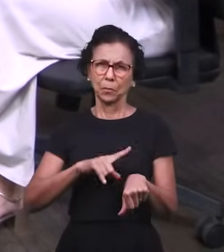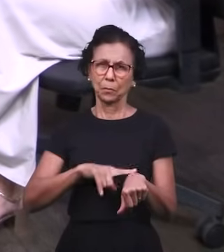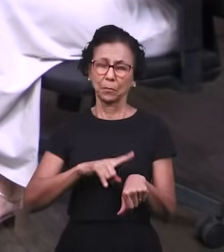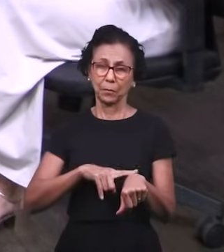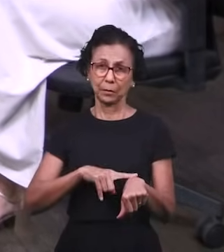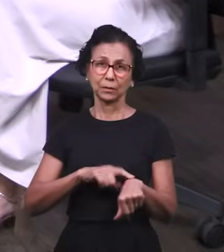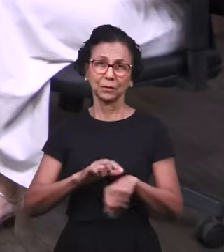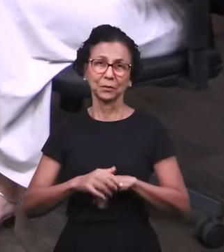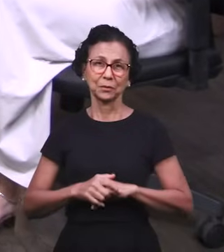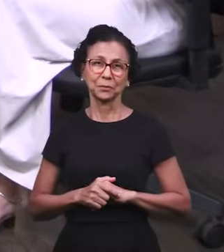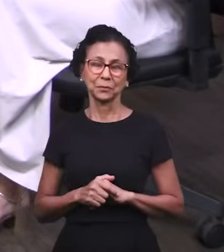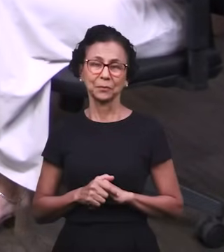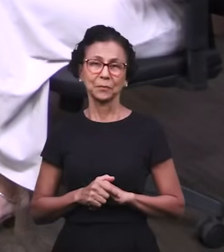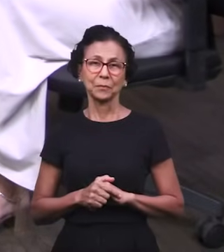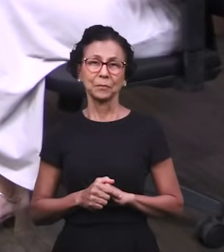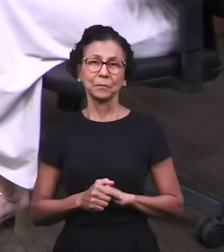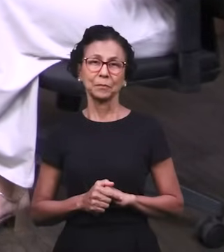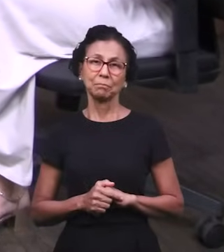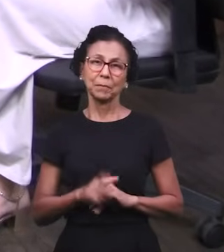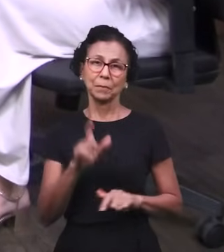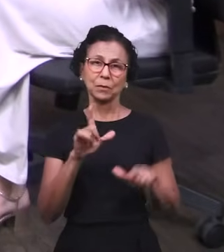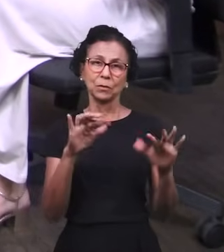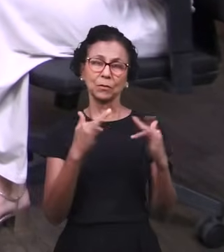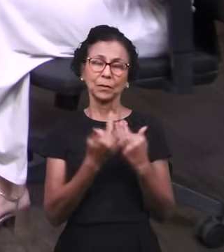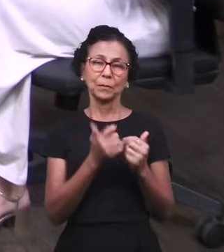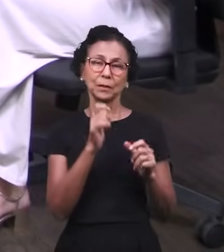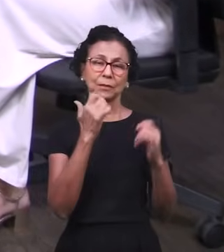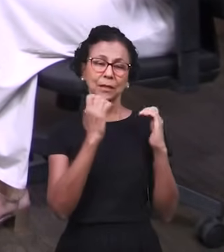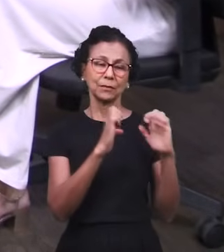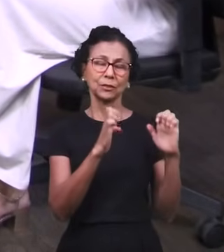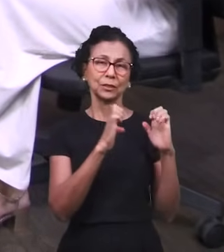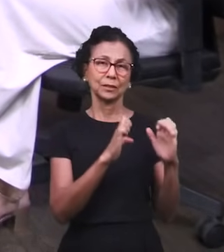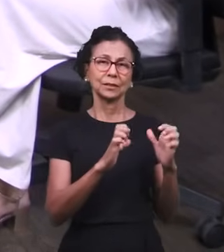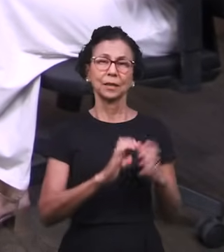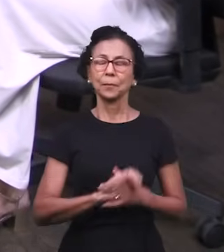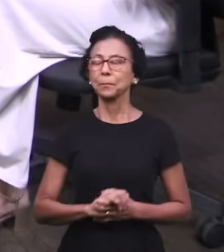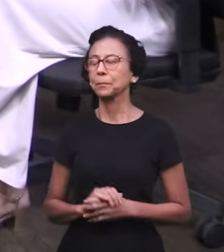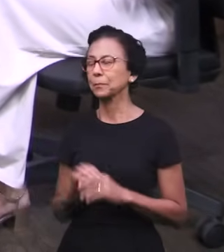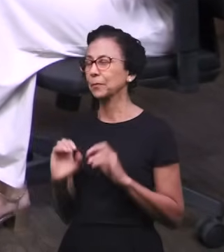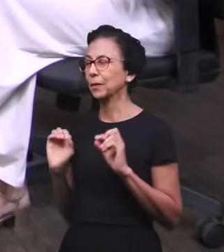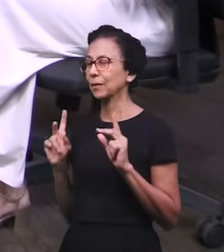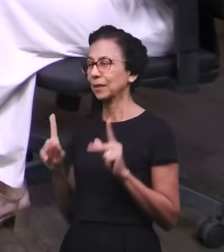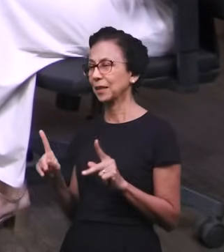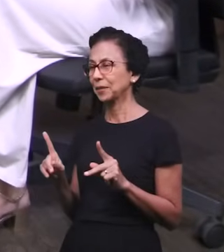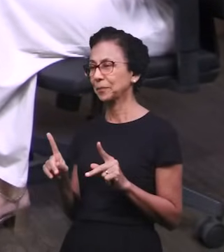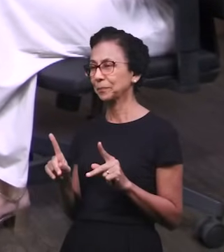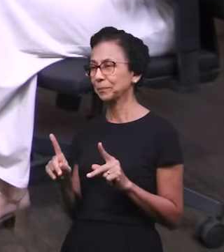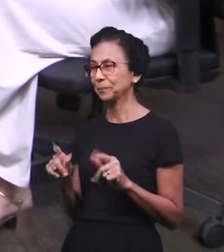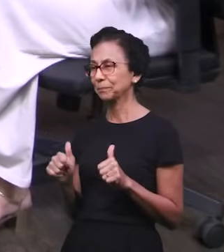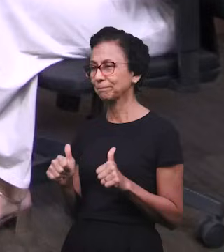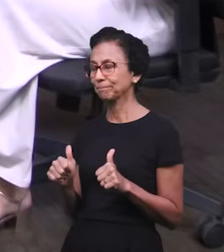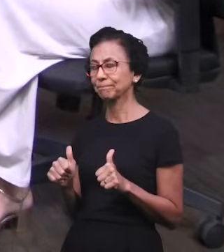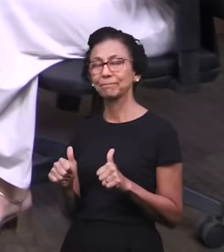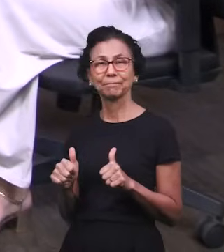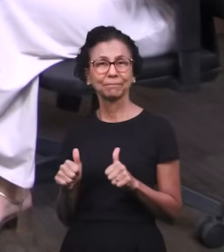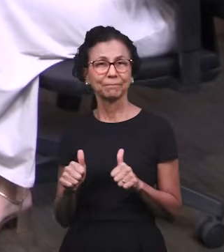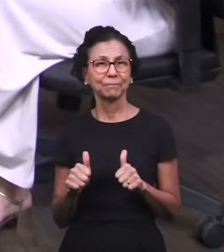Respondido. Muito bem. Seguimos com os nossos jovens aqui. Raíssa, pode seguir. Seguimos. Wallace, pode fazer essa pergunta para o